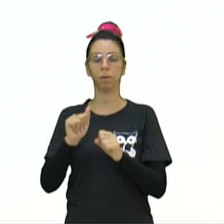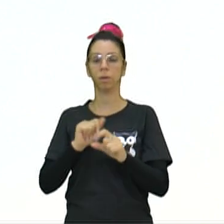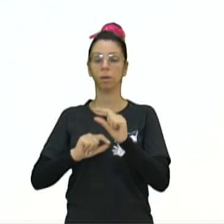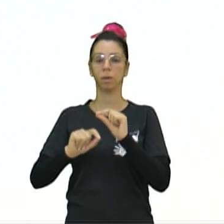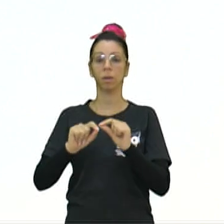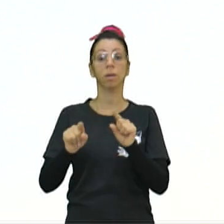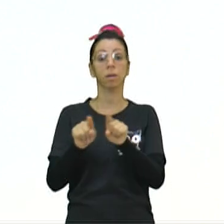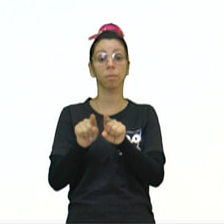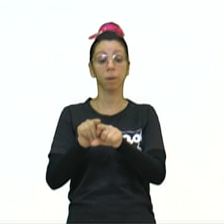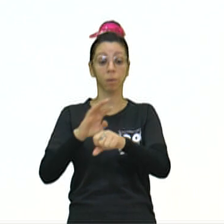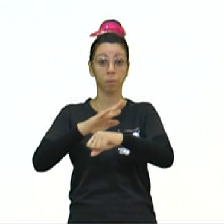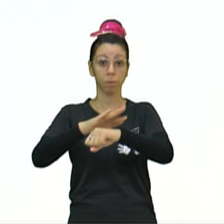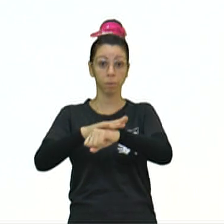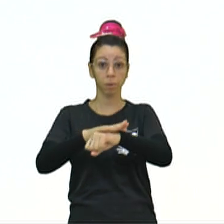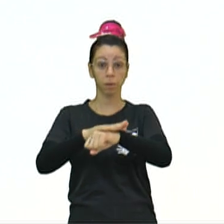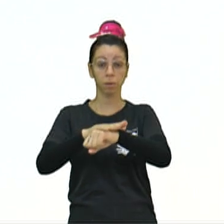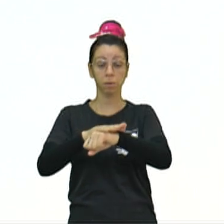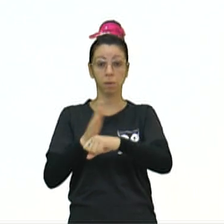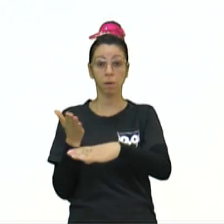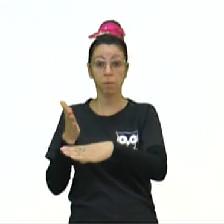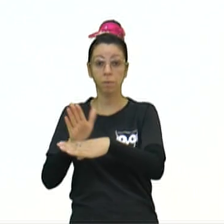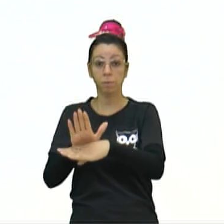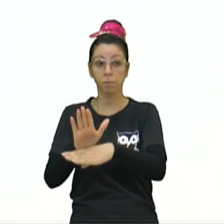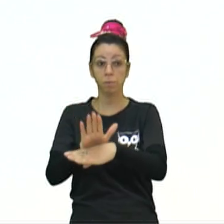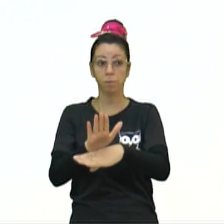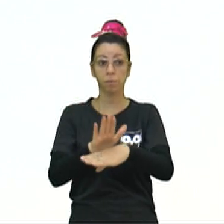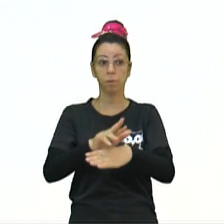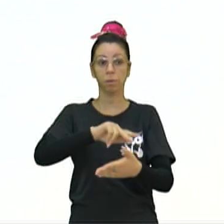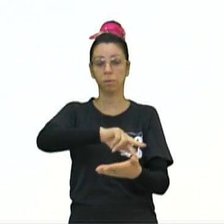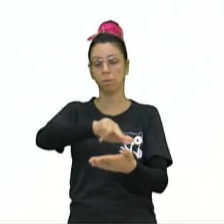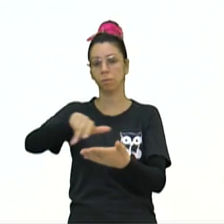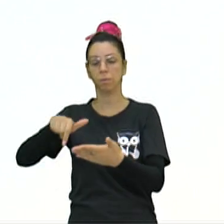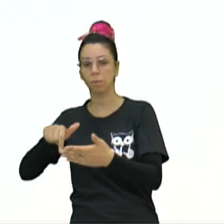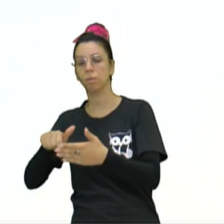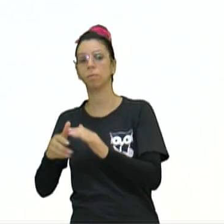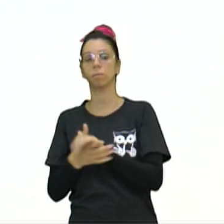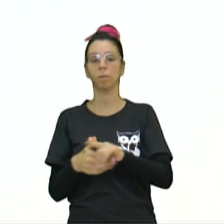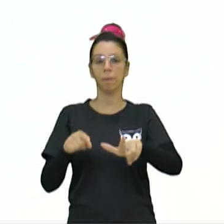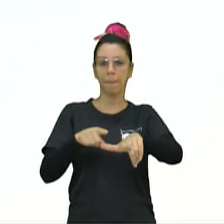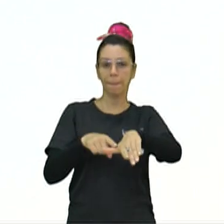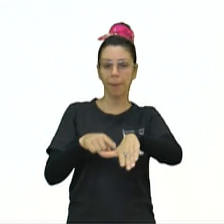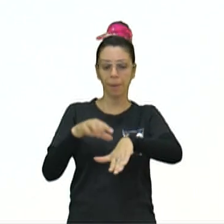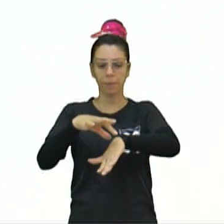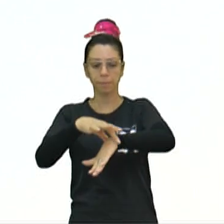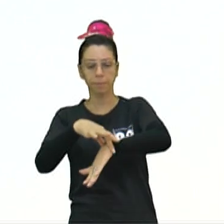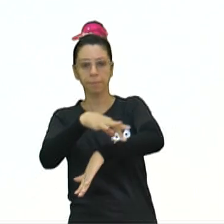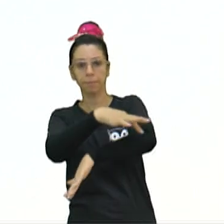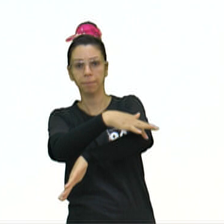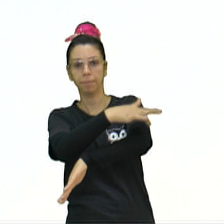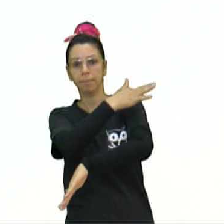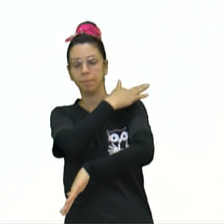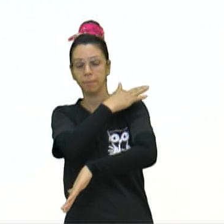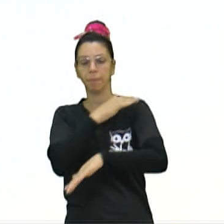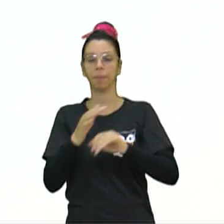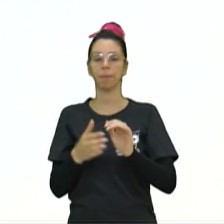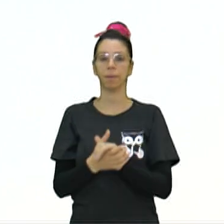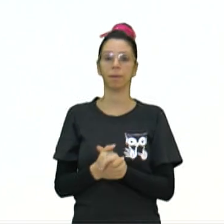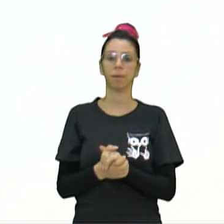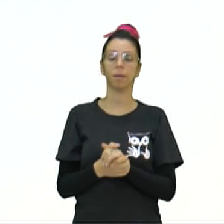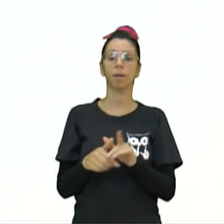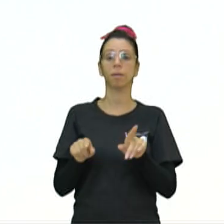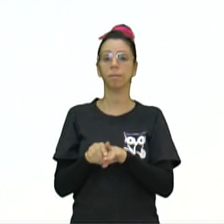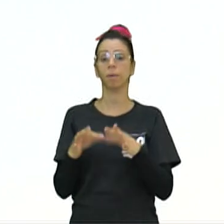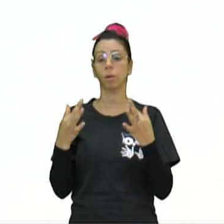patologias das diversas do tornozelo, né, joelho, quadril, coluna, ombro, aliviando também